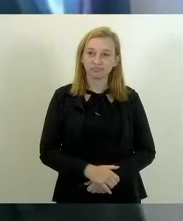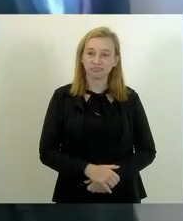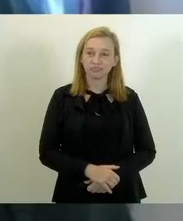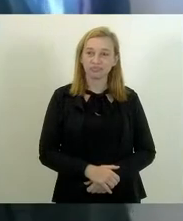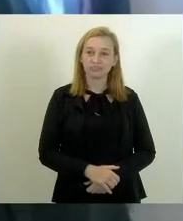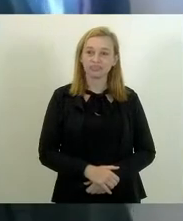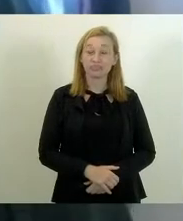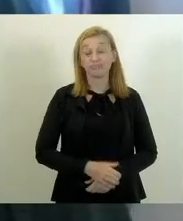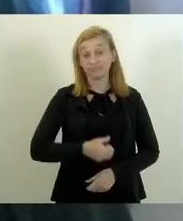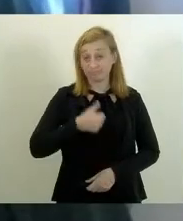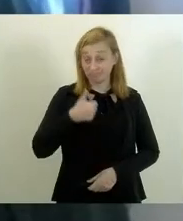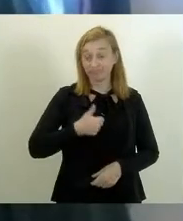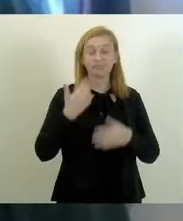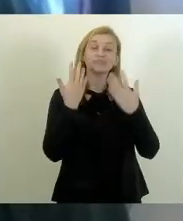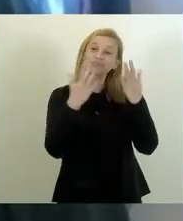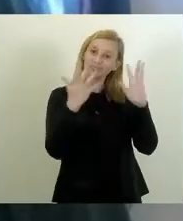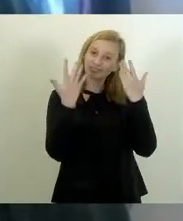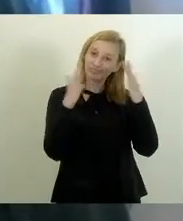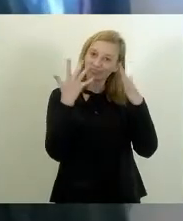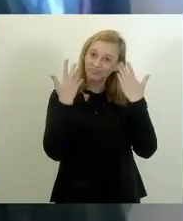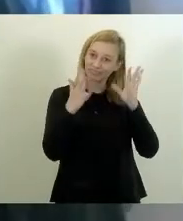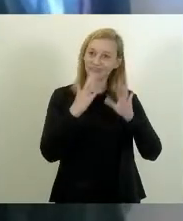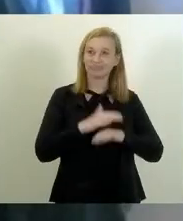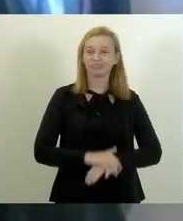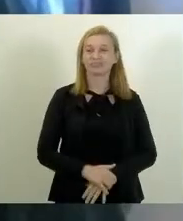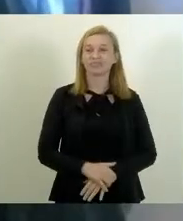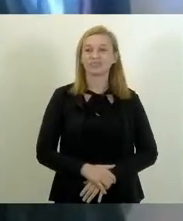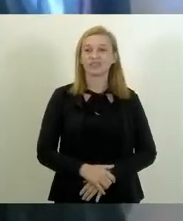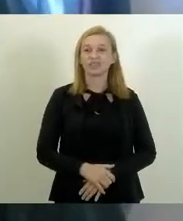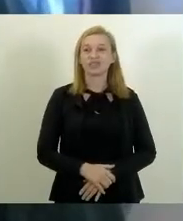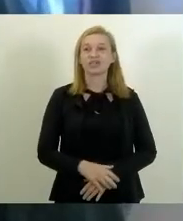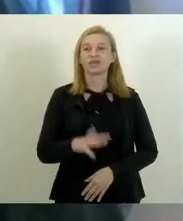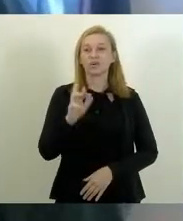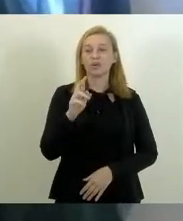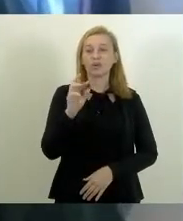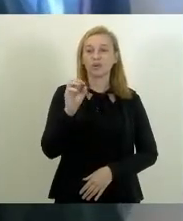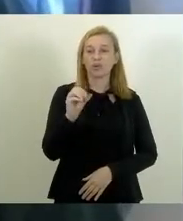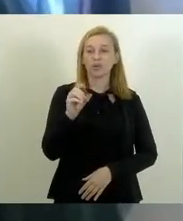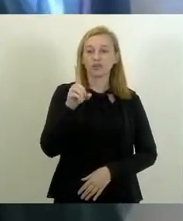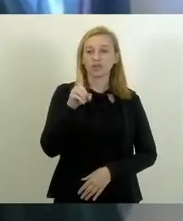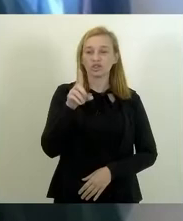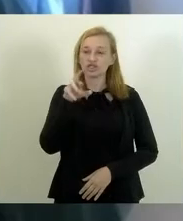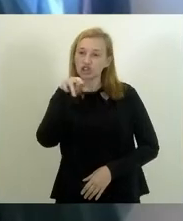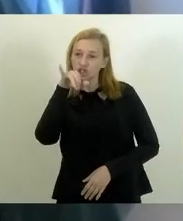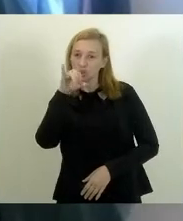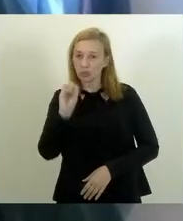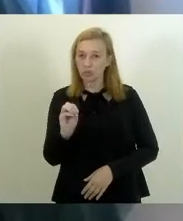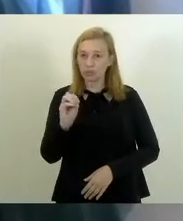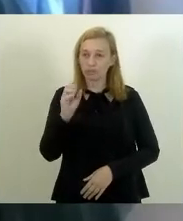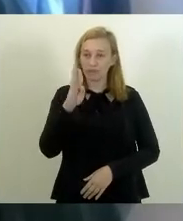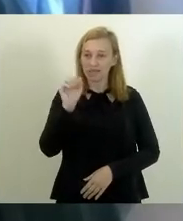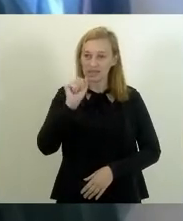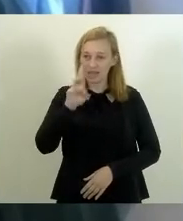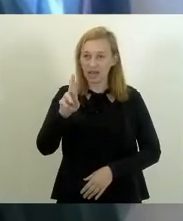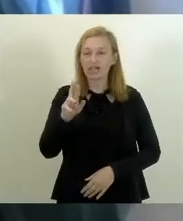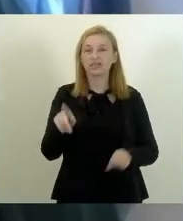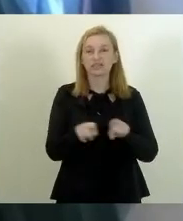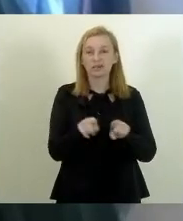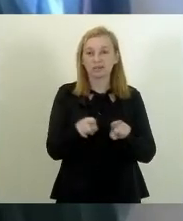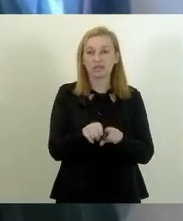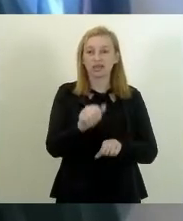bom, primeiro eu queria parabenizar o Rodrigo Bacelar, nosso deputado, e o André